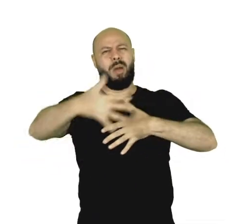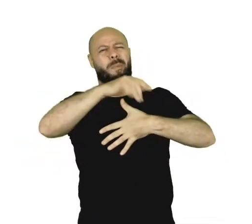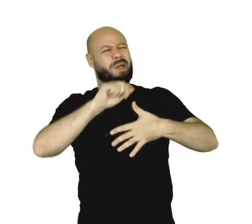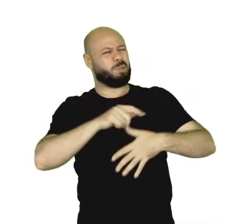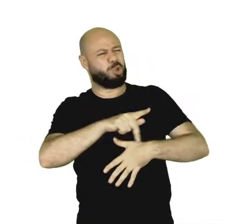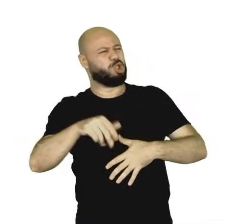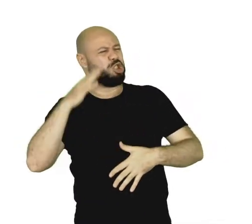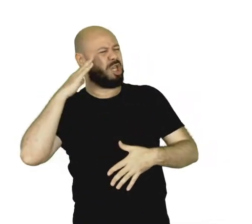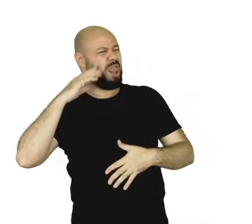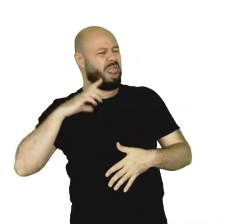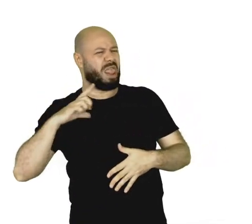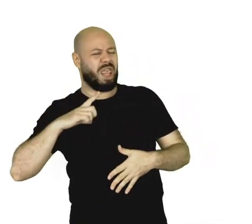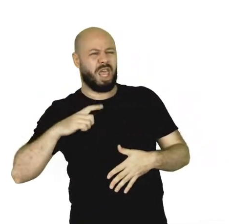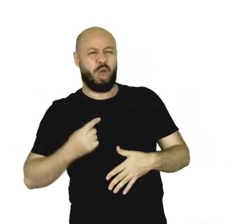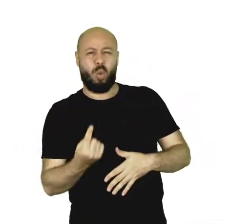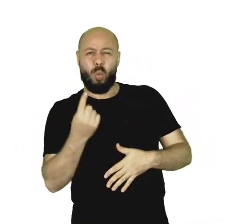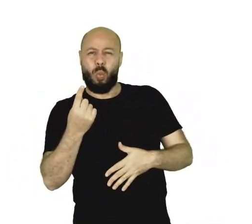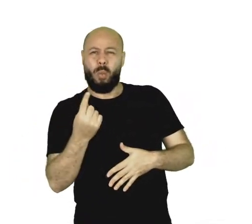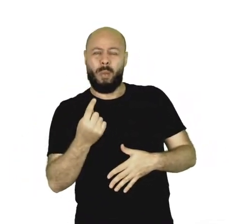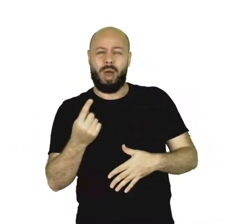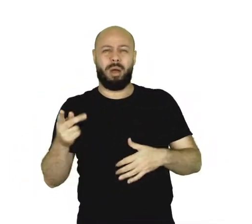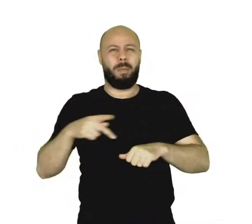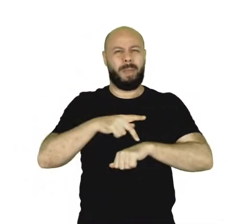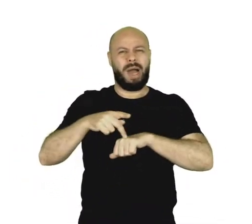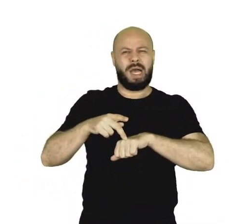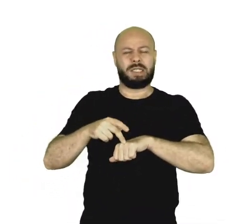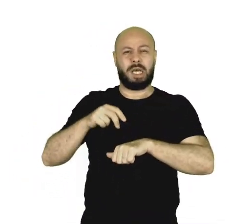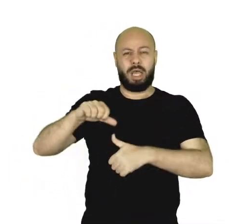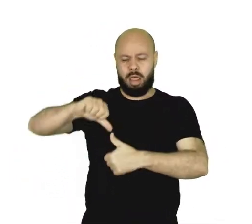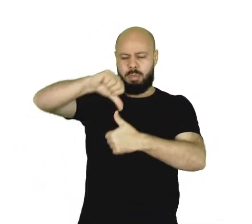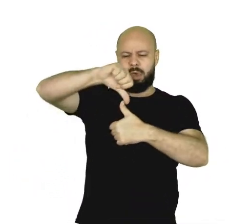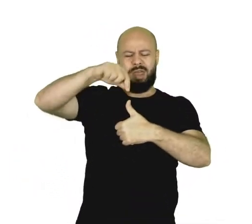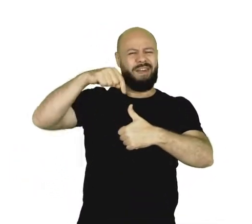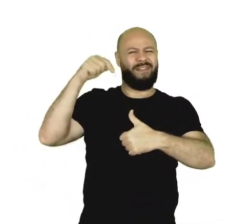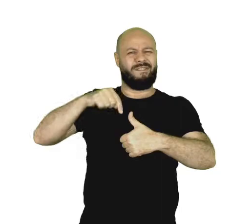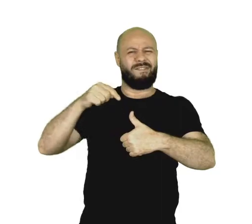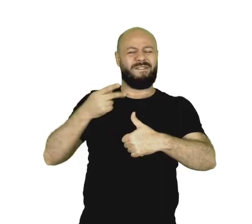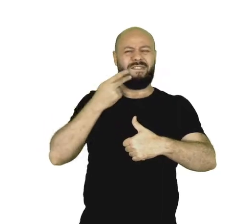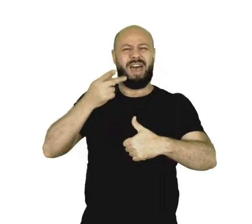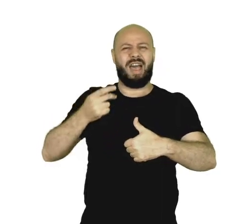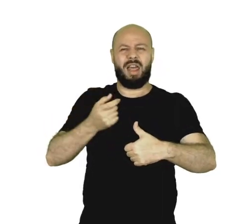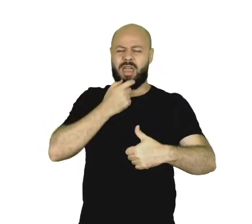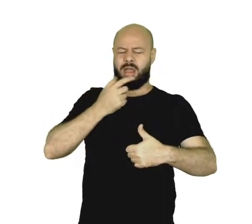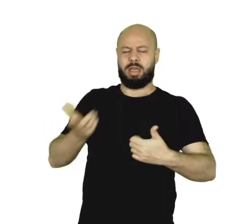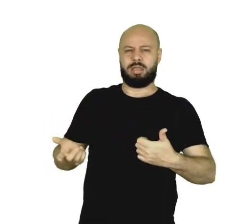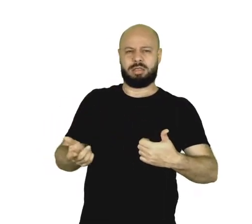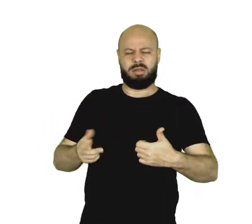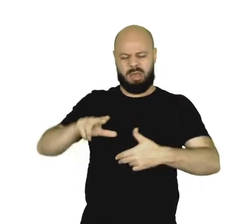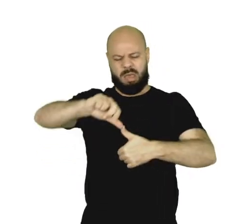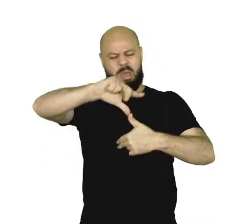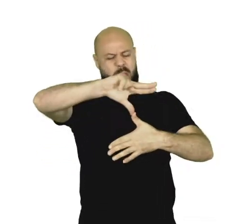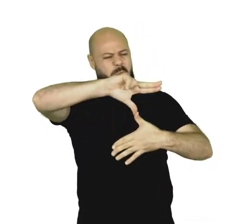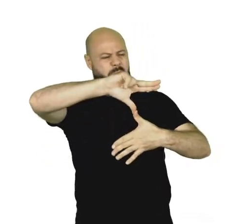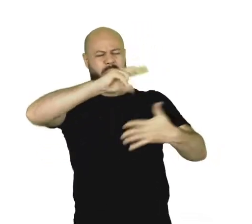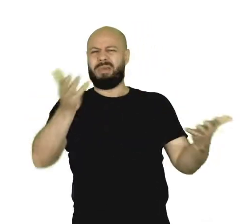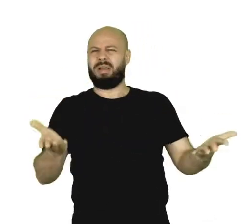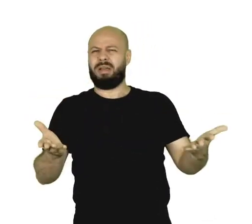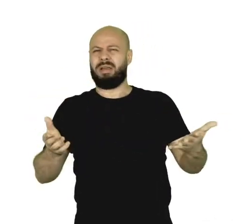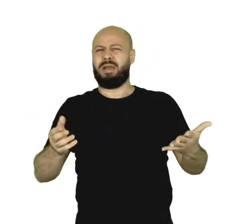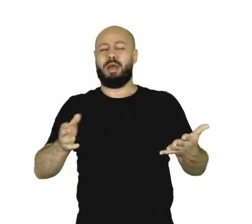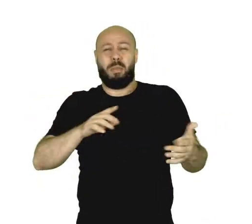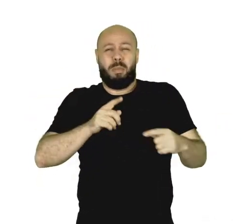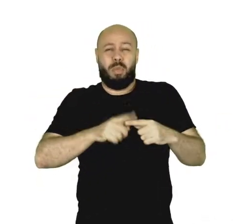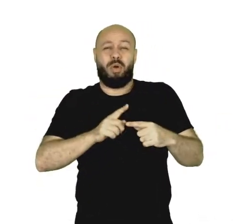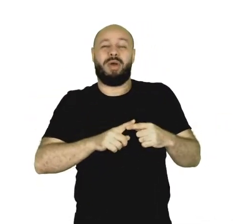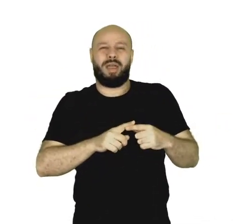um país na América Central que fala inglês. Ele ainda assim é da América Latina? Quando a gente vai estudar a América Latina, a gente